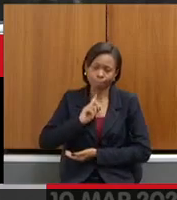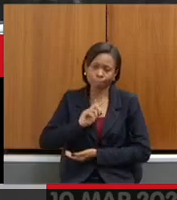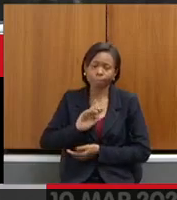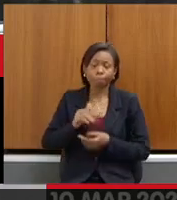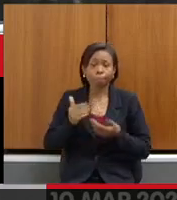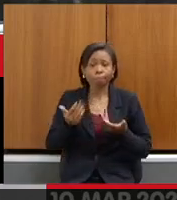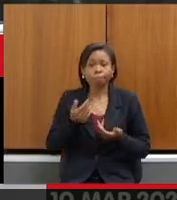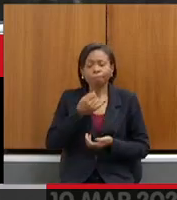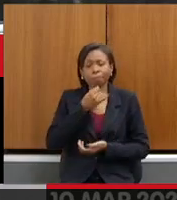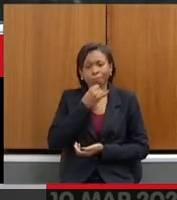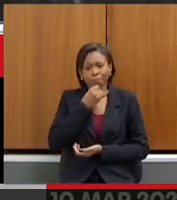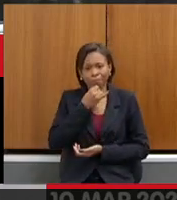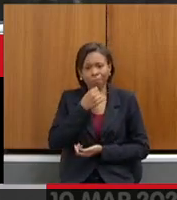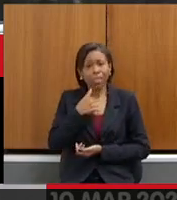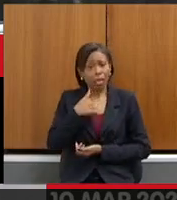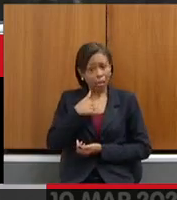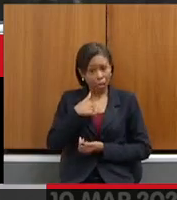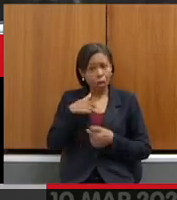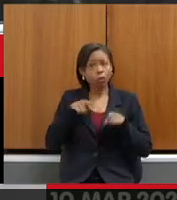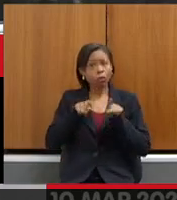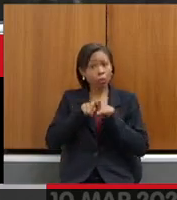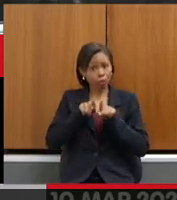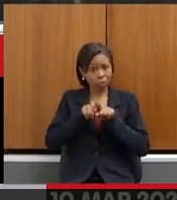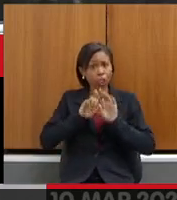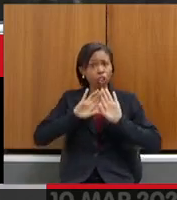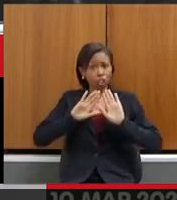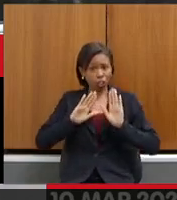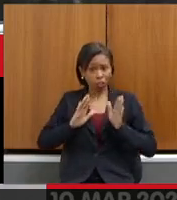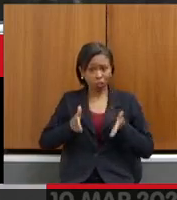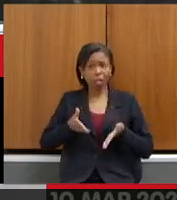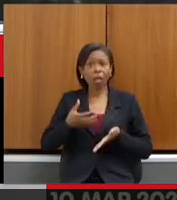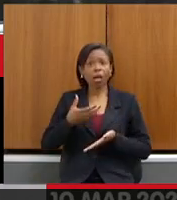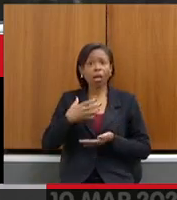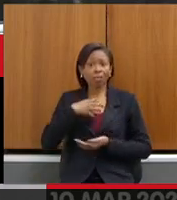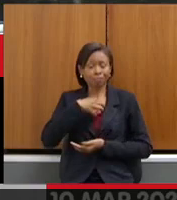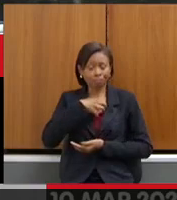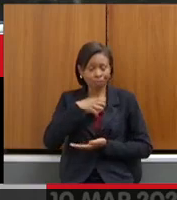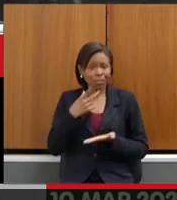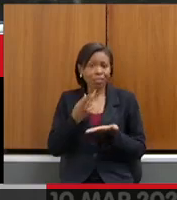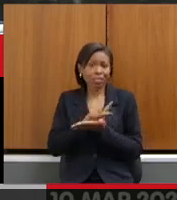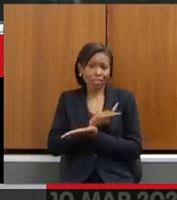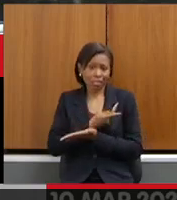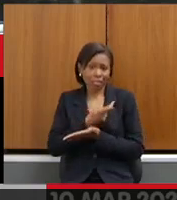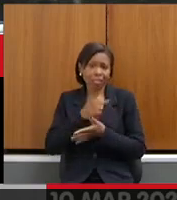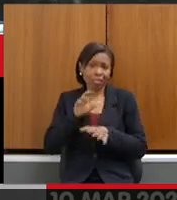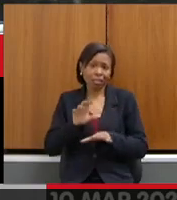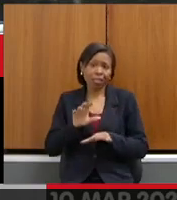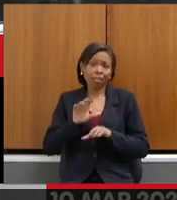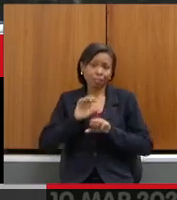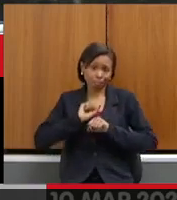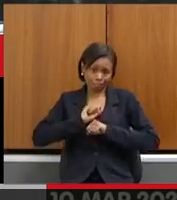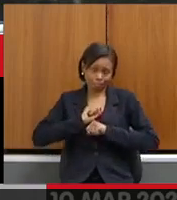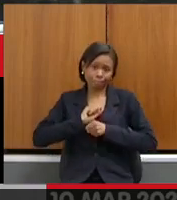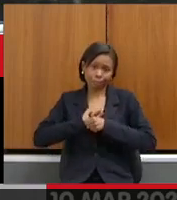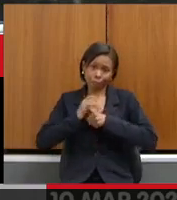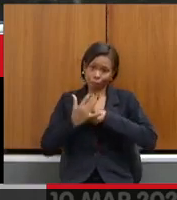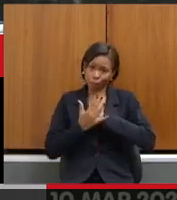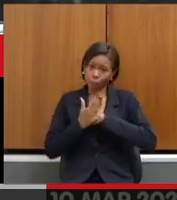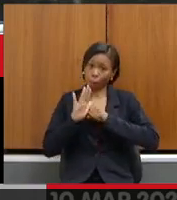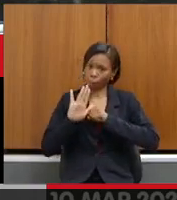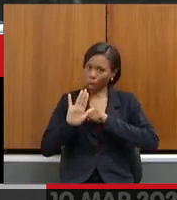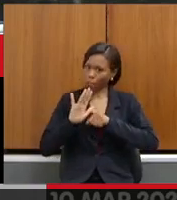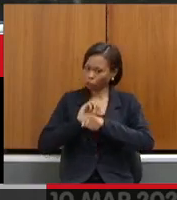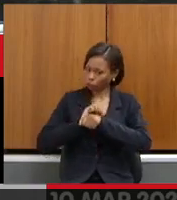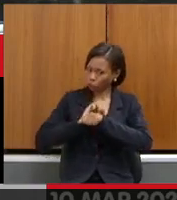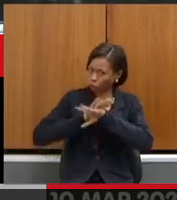secretária passei por isso também infelizmente teve condições de superar tive